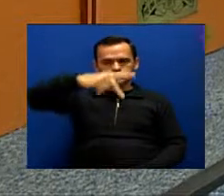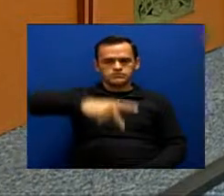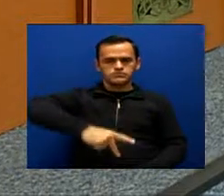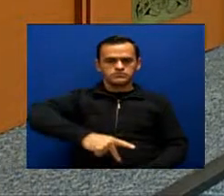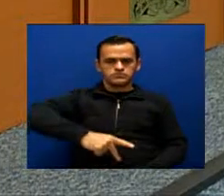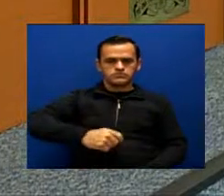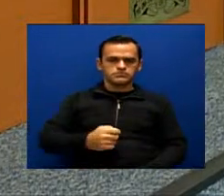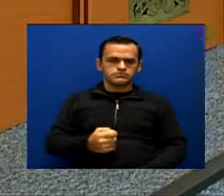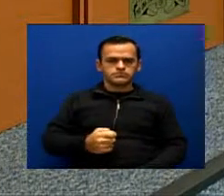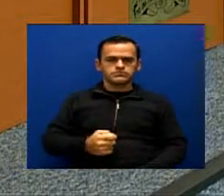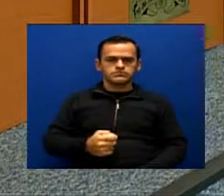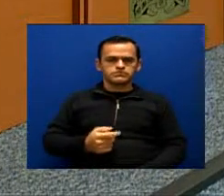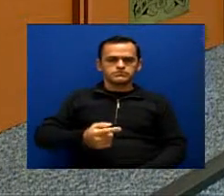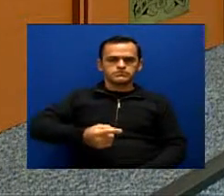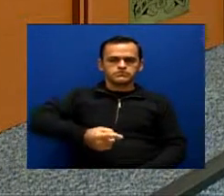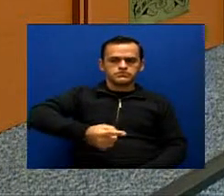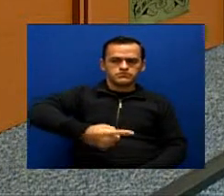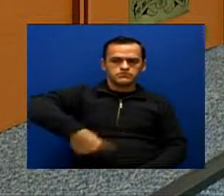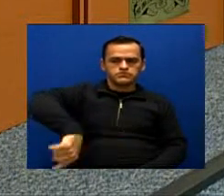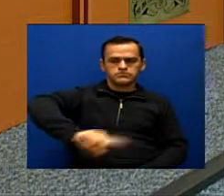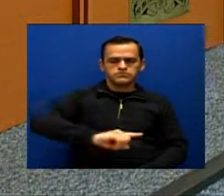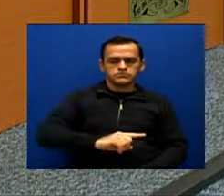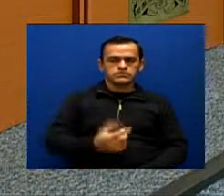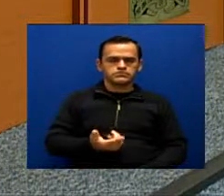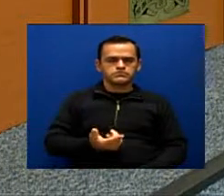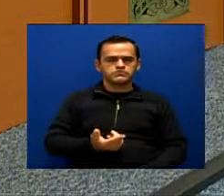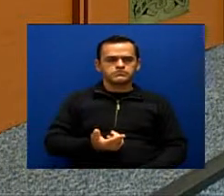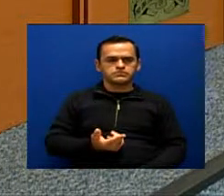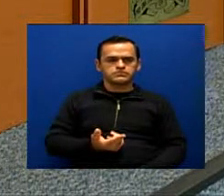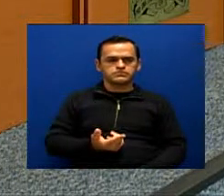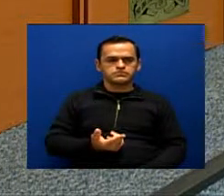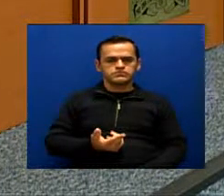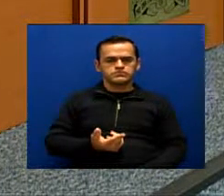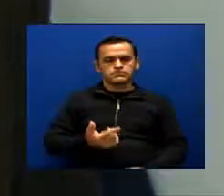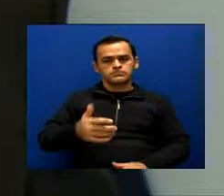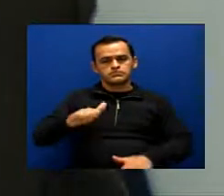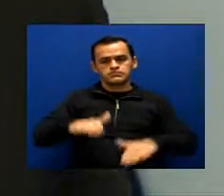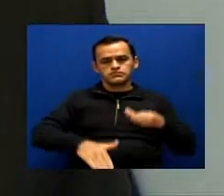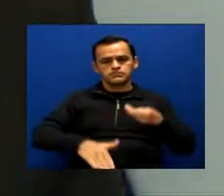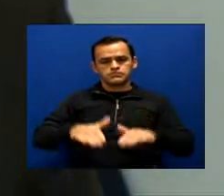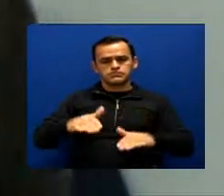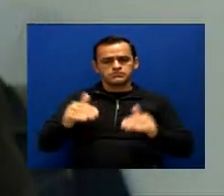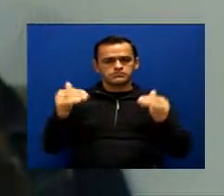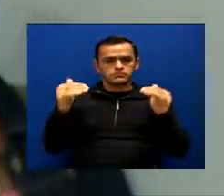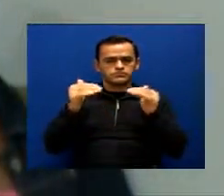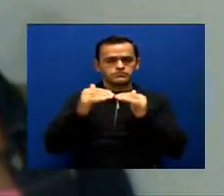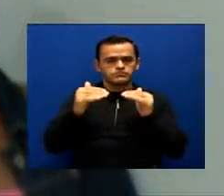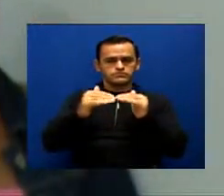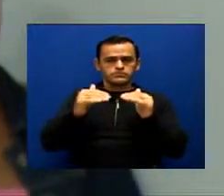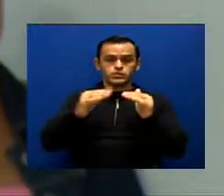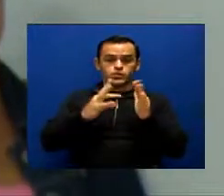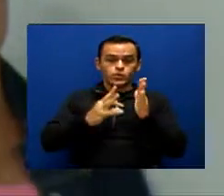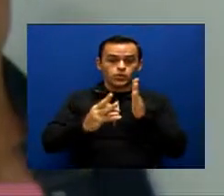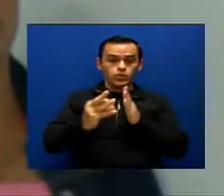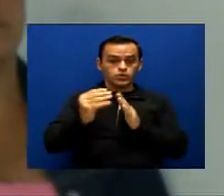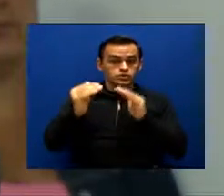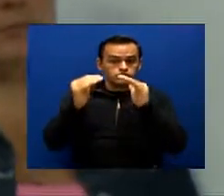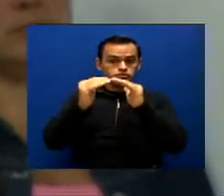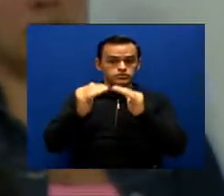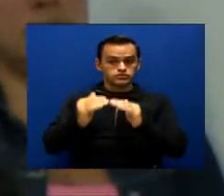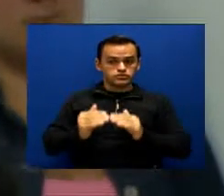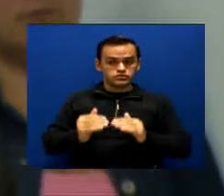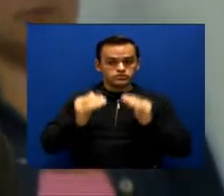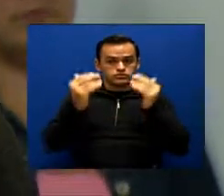temos demonstrado que nós talvez não concordamos com tudo, mas